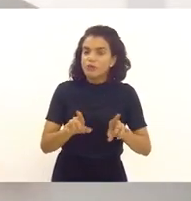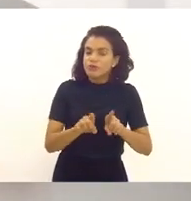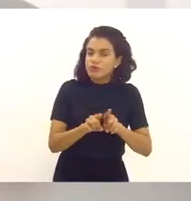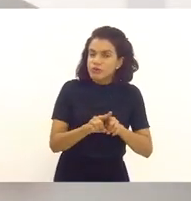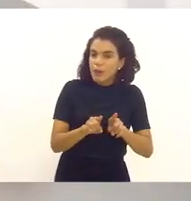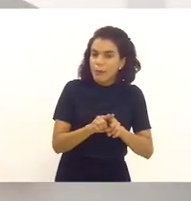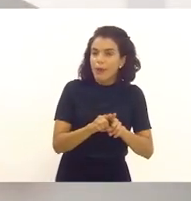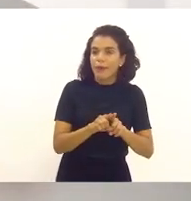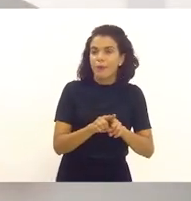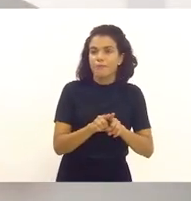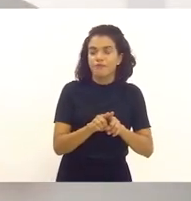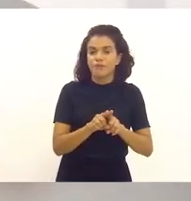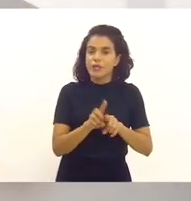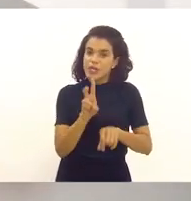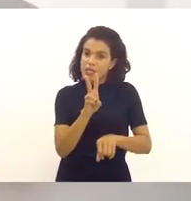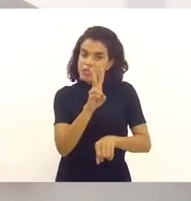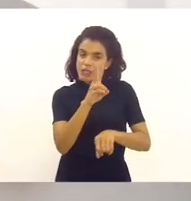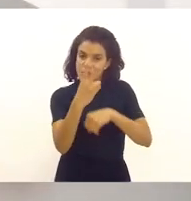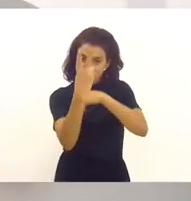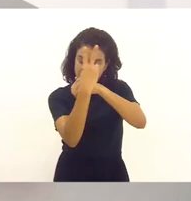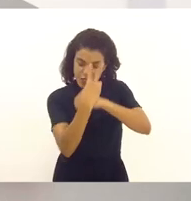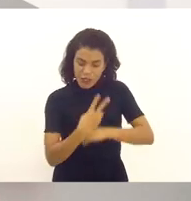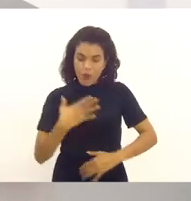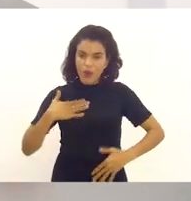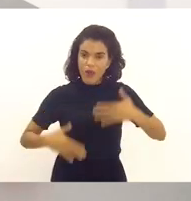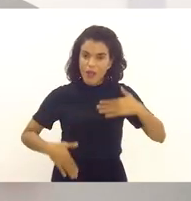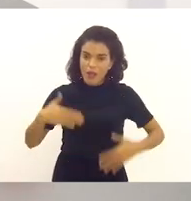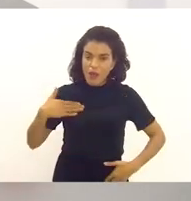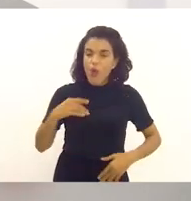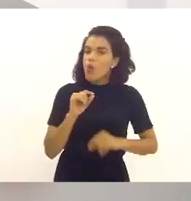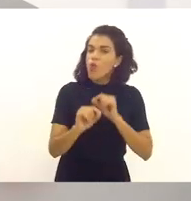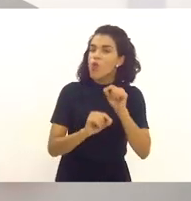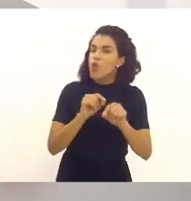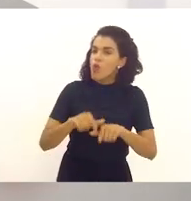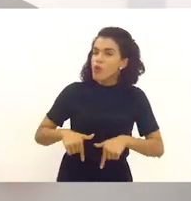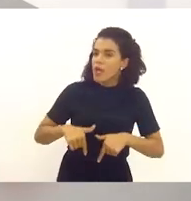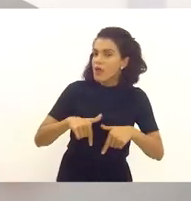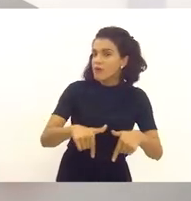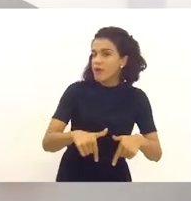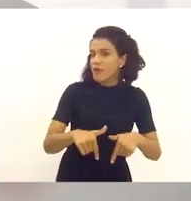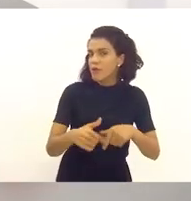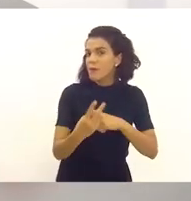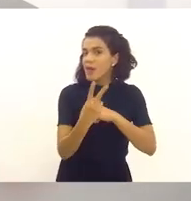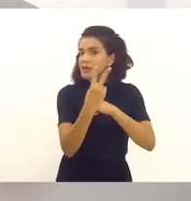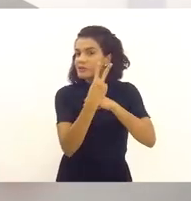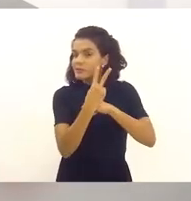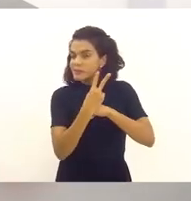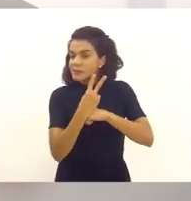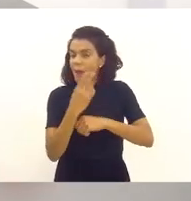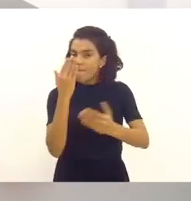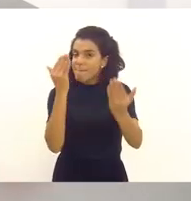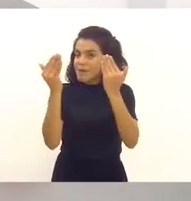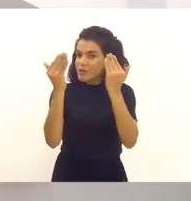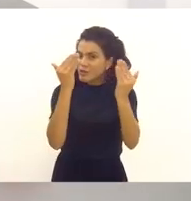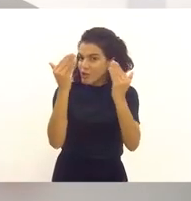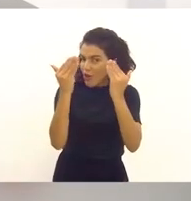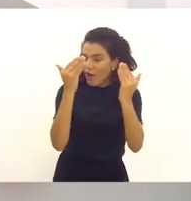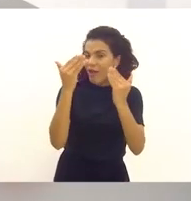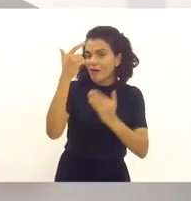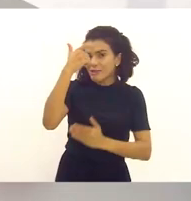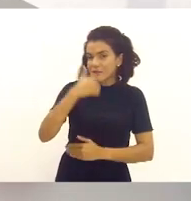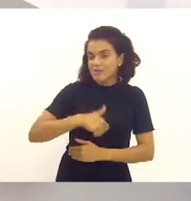Além de resguardar a integridade física O que é feito para resguardar a integridade psicológica